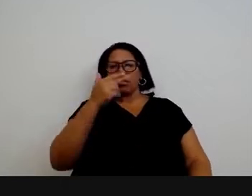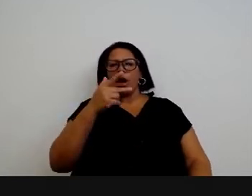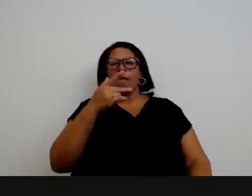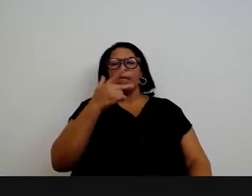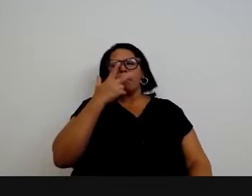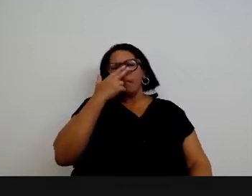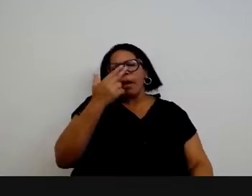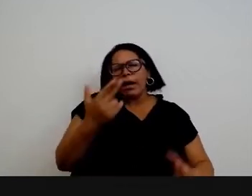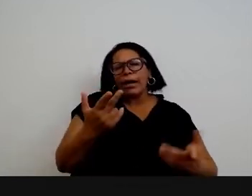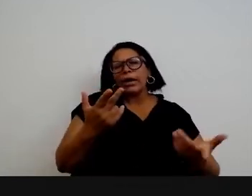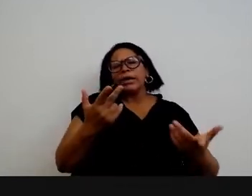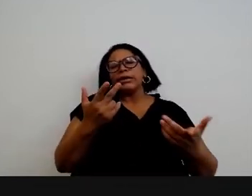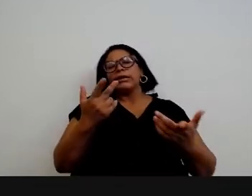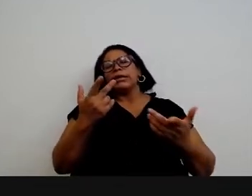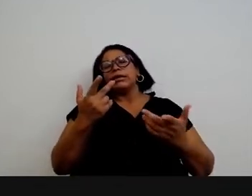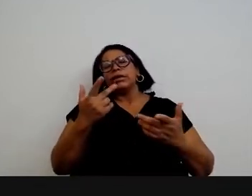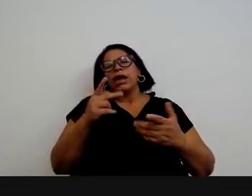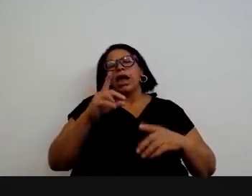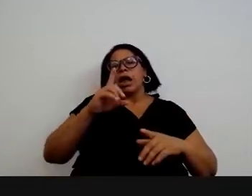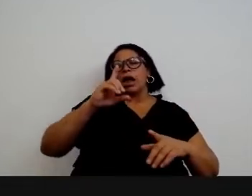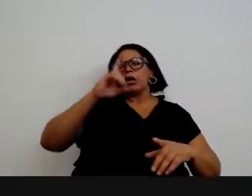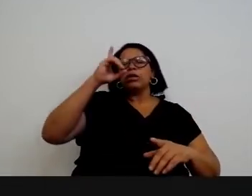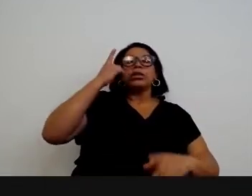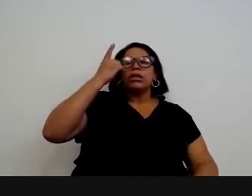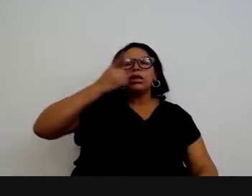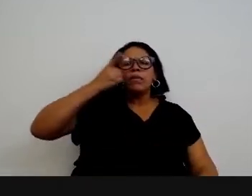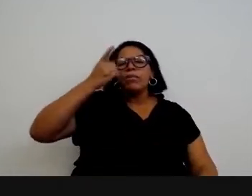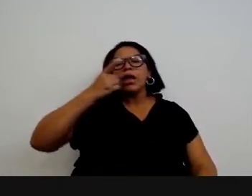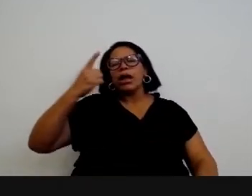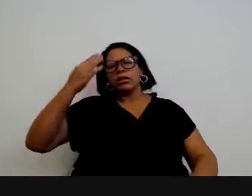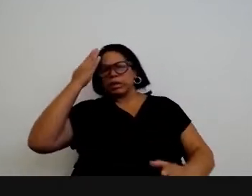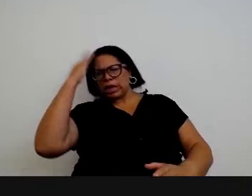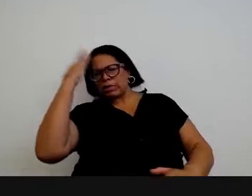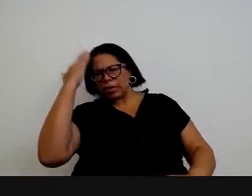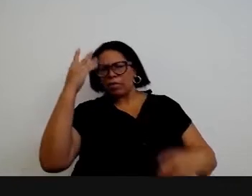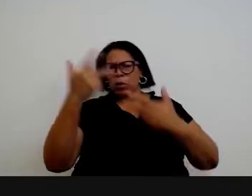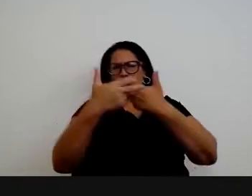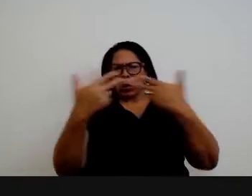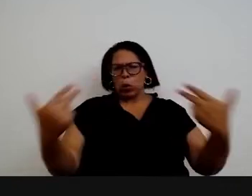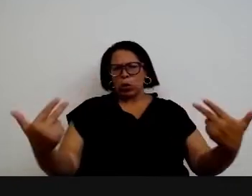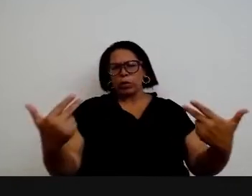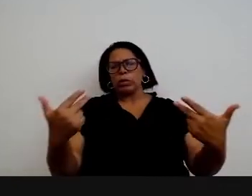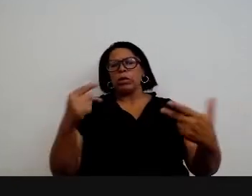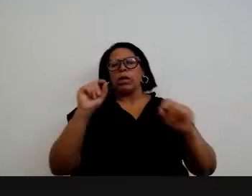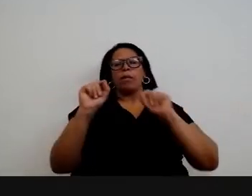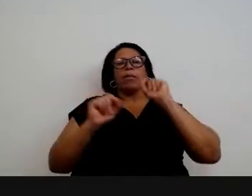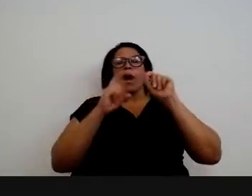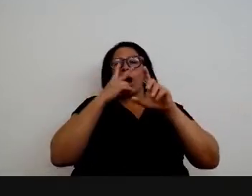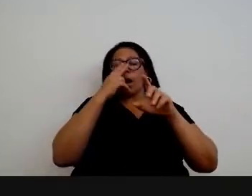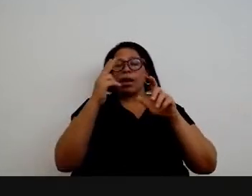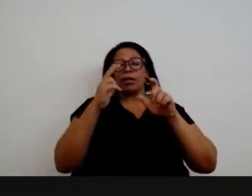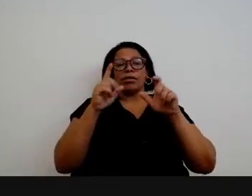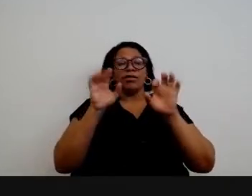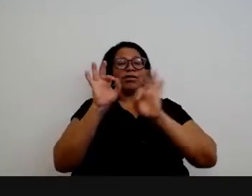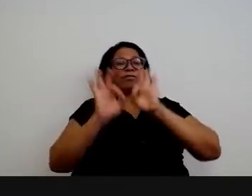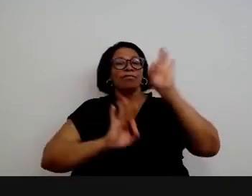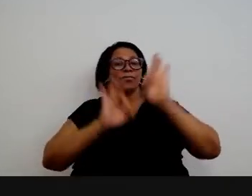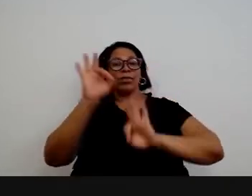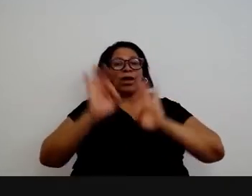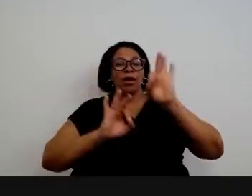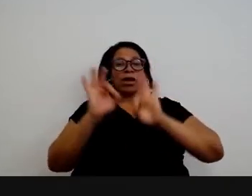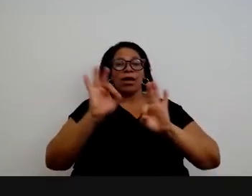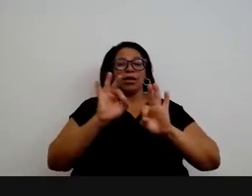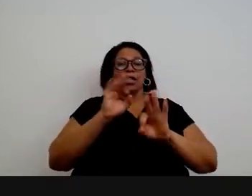tanto quanto questionável, e claro que a gente poderia fazer uma fala aqui enorme sobre isso, de montar verdadeiras estruturas gigantescas de